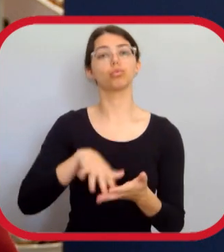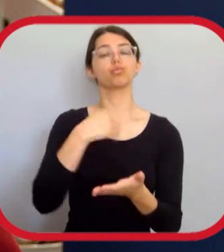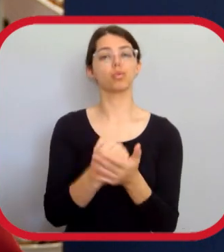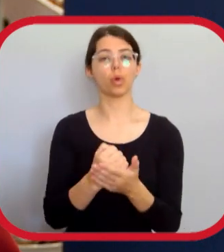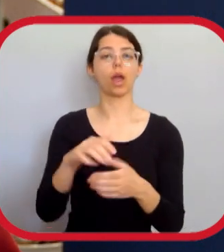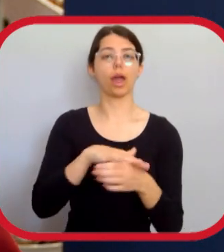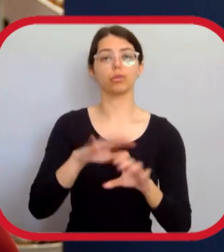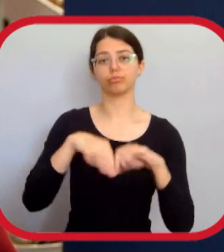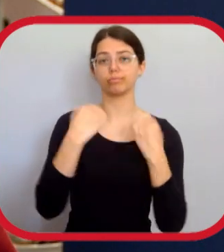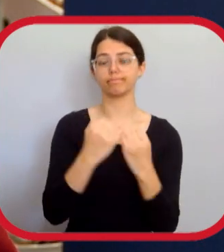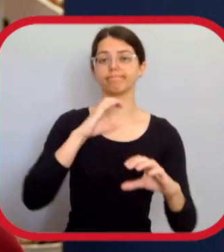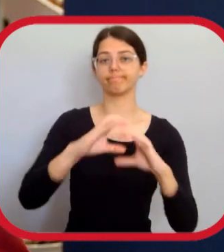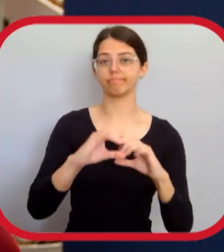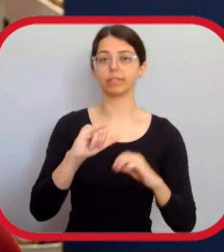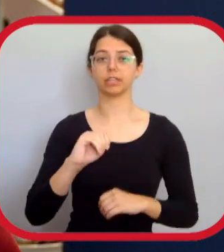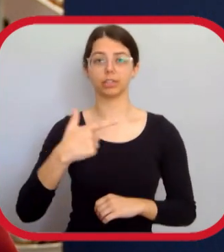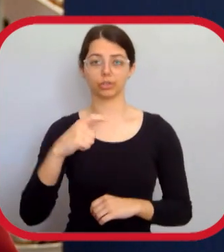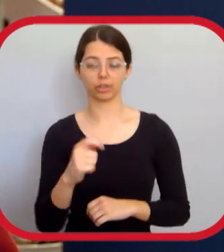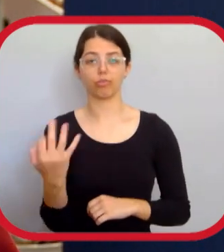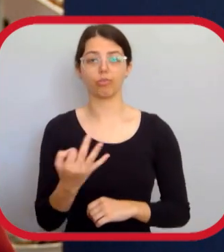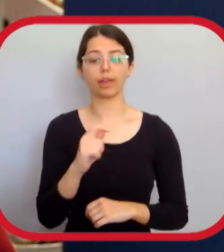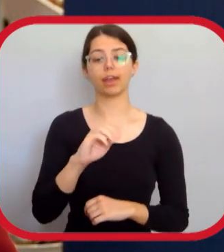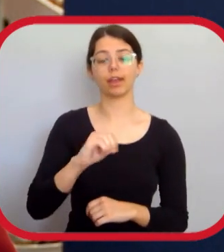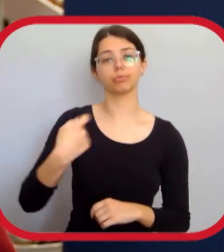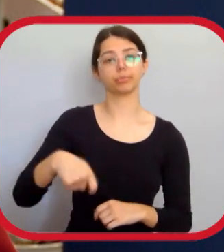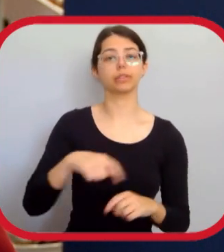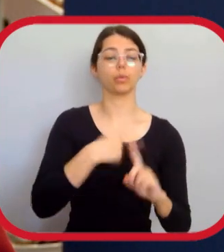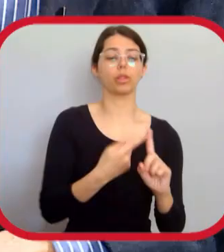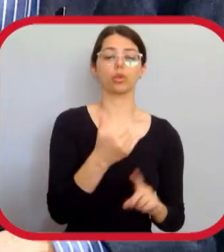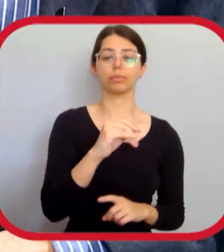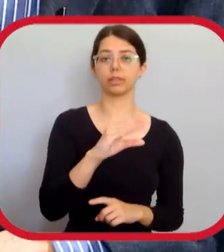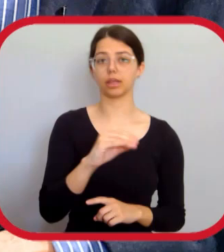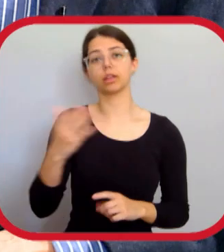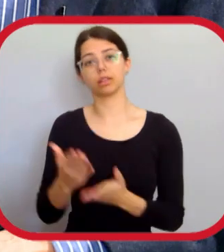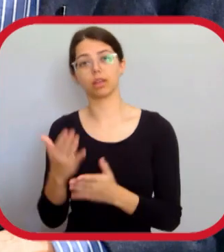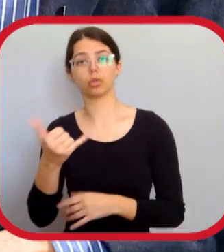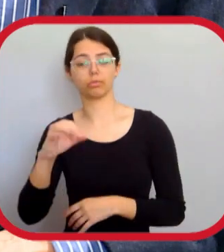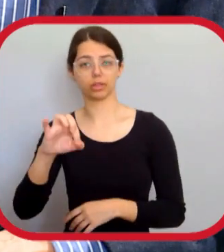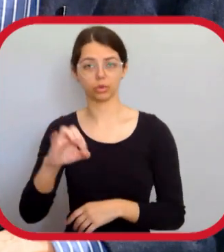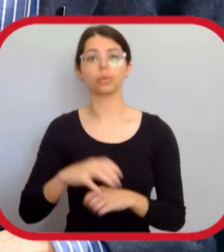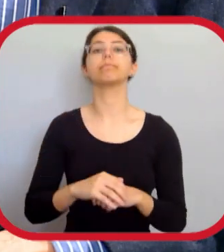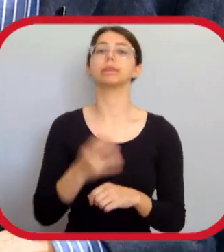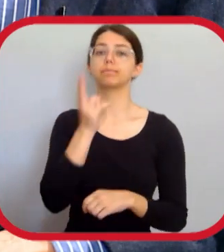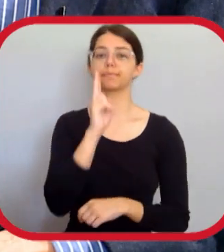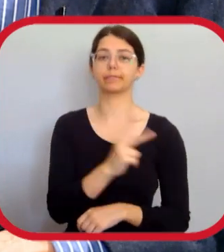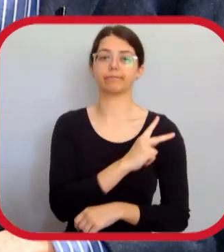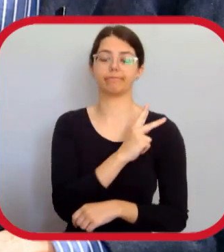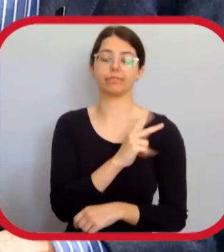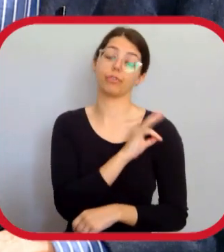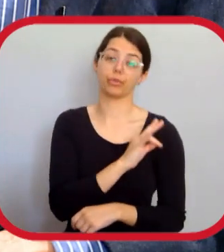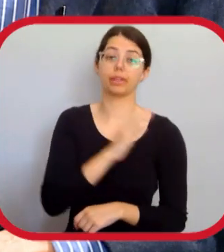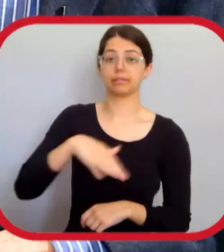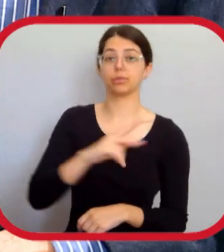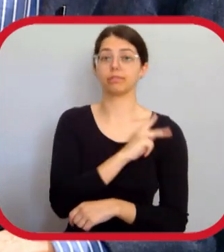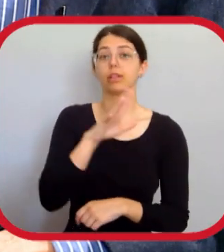em Sociologia da Comunicação pelo ISCTE, presidiu a ESC de 2010 a 2018. Luís Carriço é diretor da Faculdade de Ciências da Universidade de